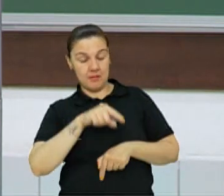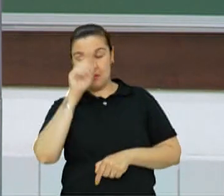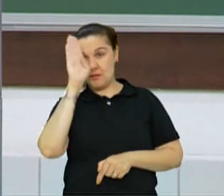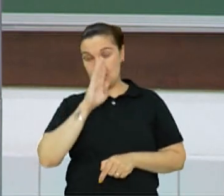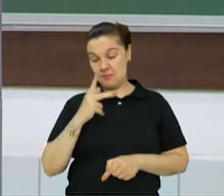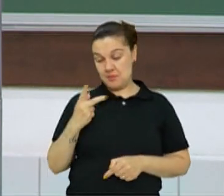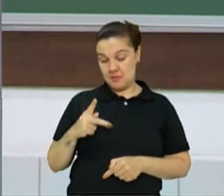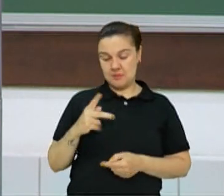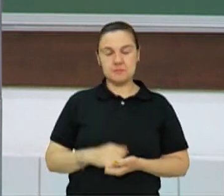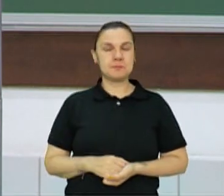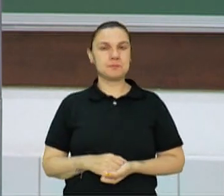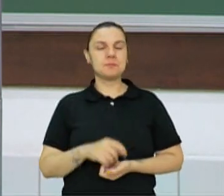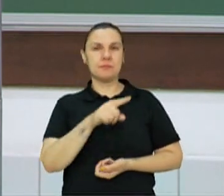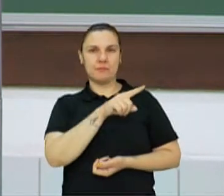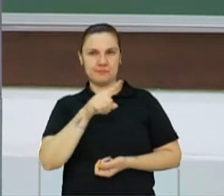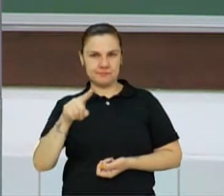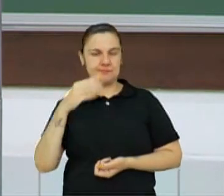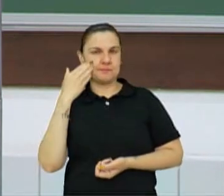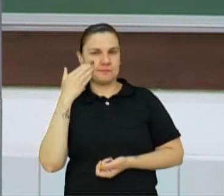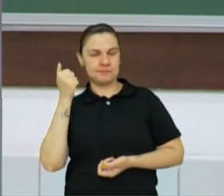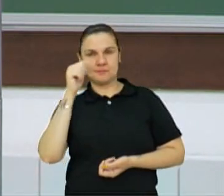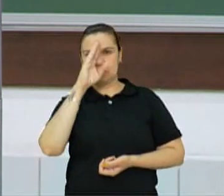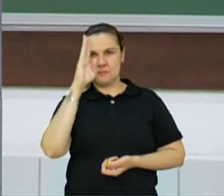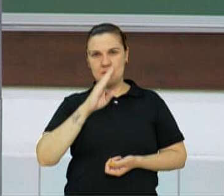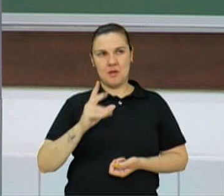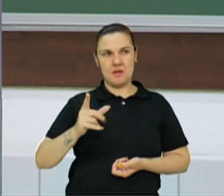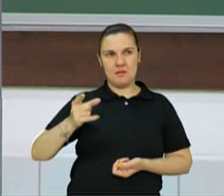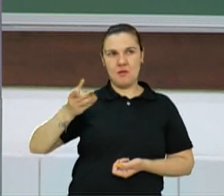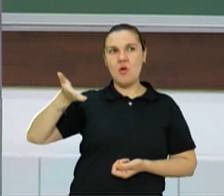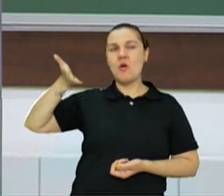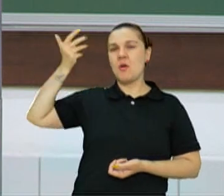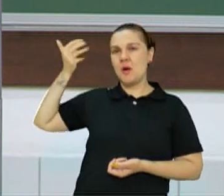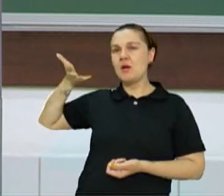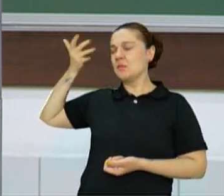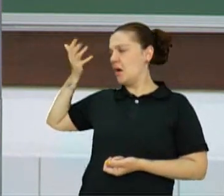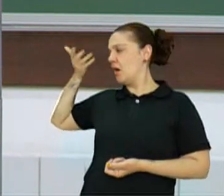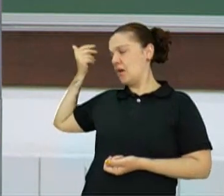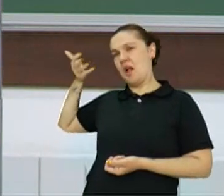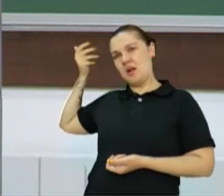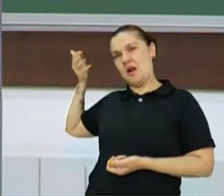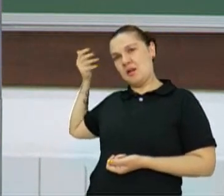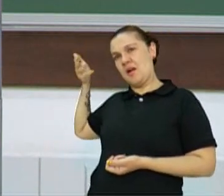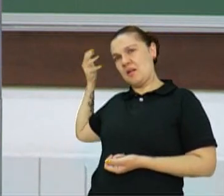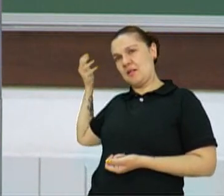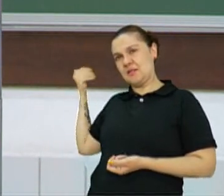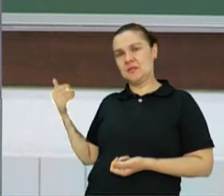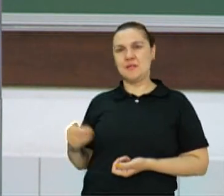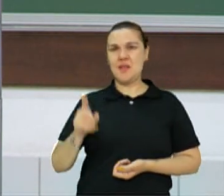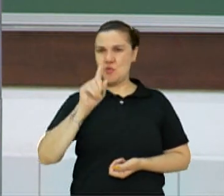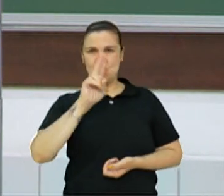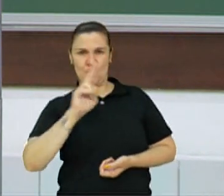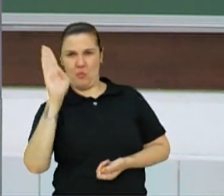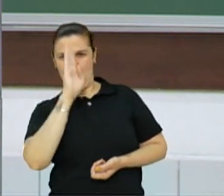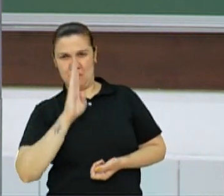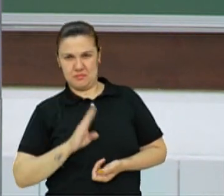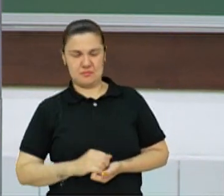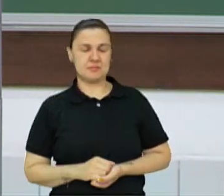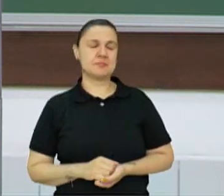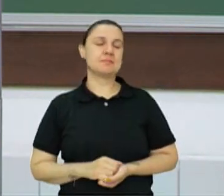país. Vocês sabem que o Brasil, há um tempo, há muito tempo atrás, nem era chamado de Brasil,